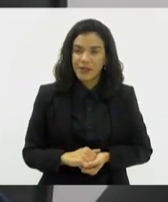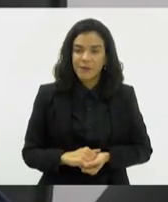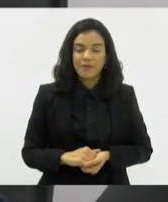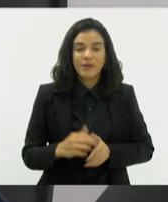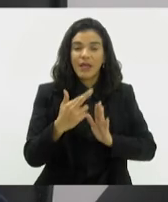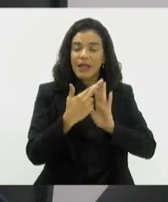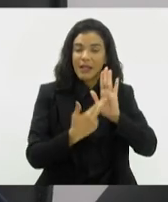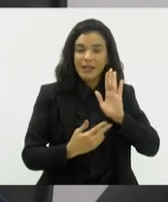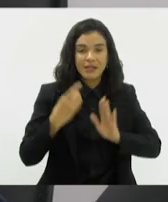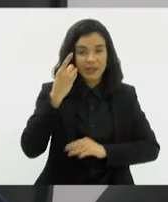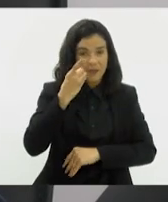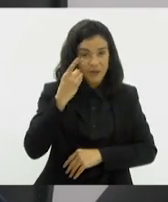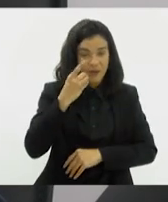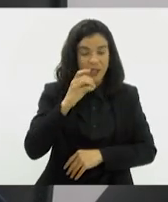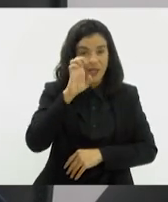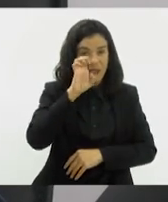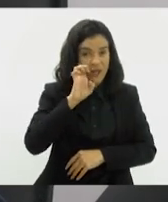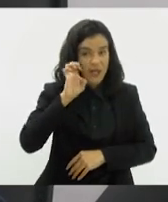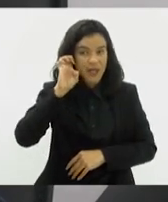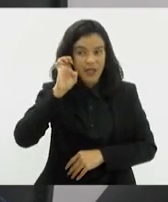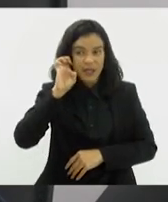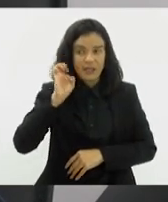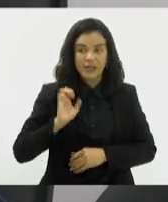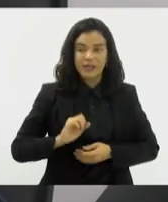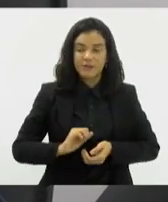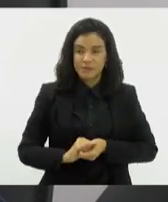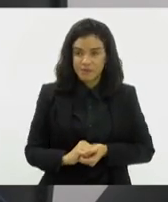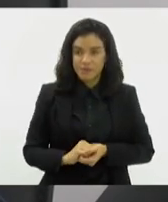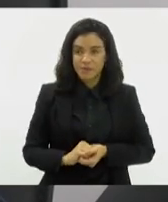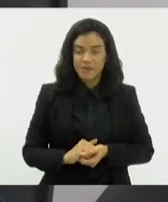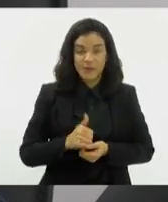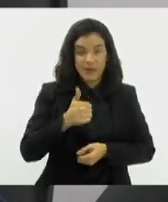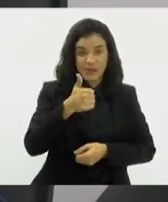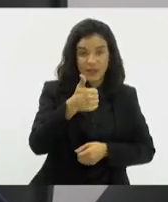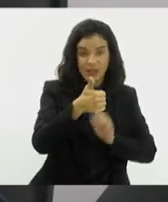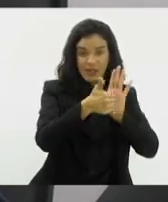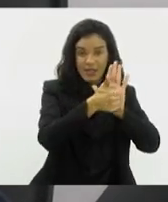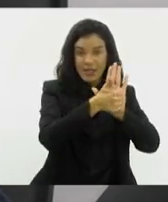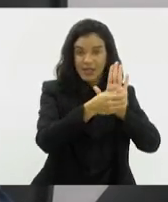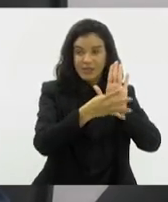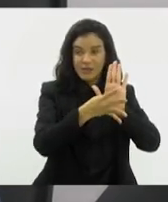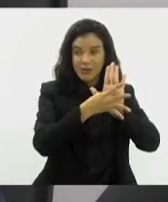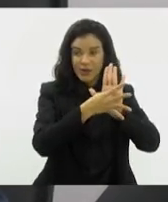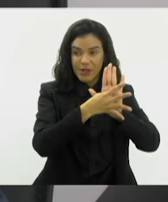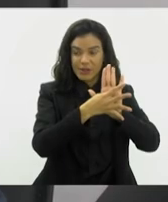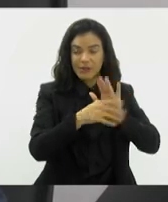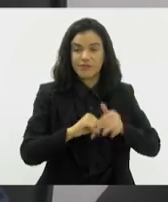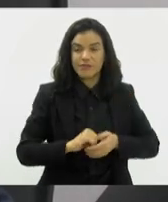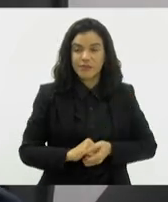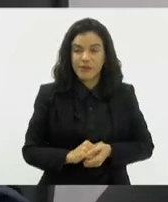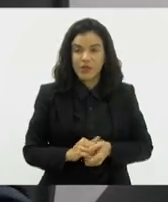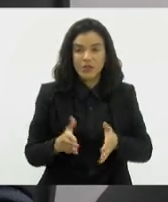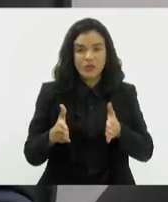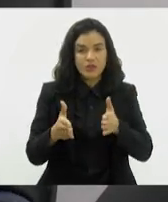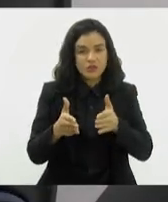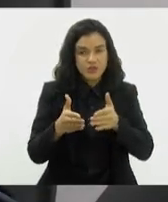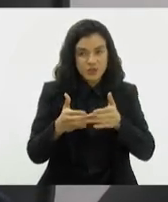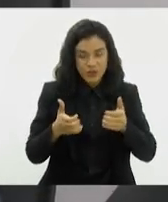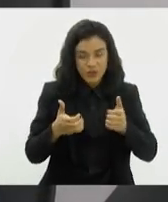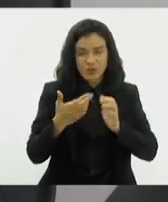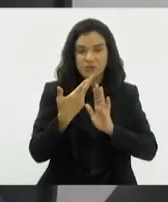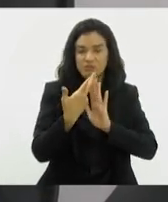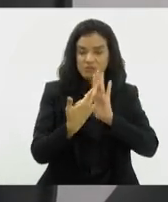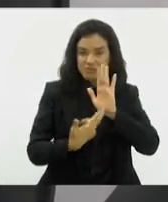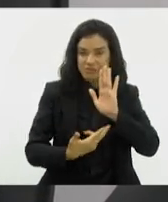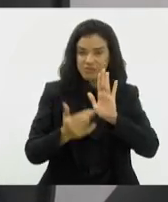Relatoria da deputada Élica Takimoto, o 14º da pauta, solicito a mesma como relatora